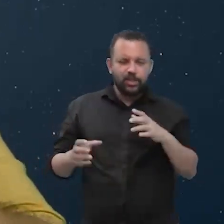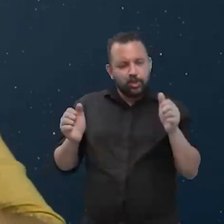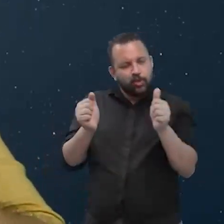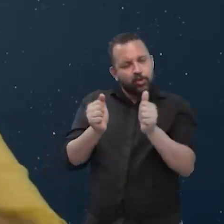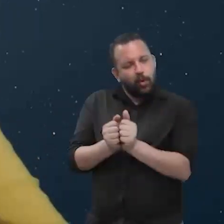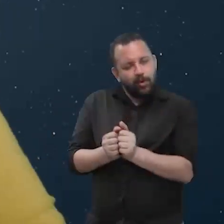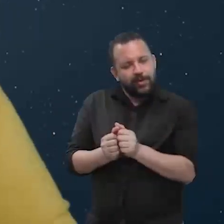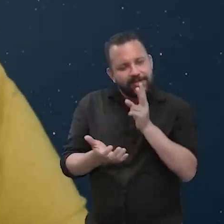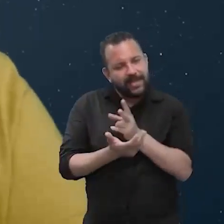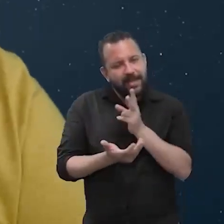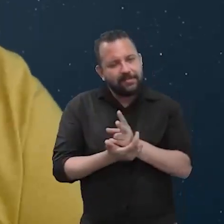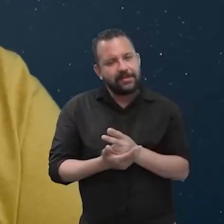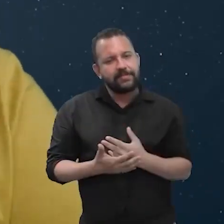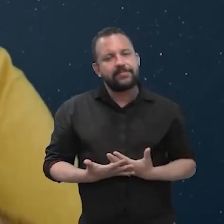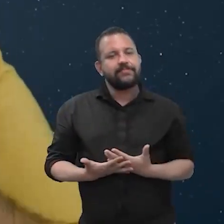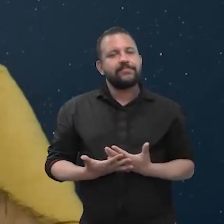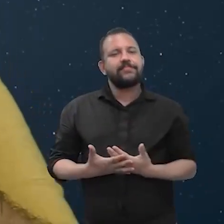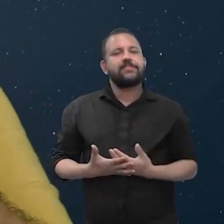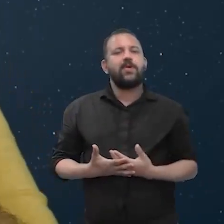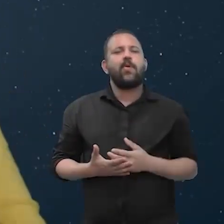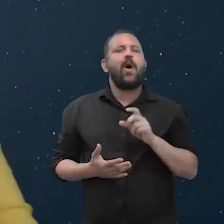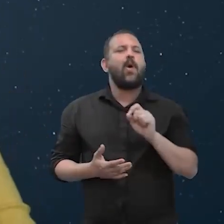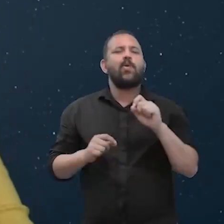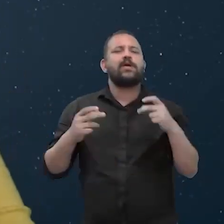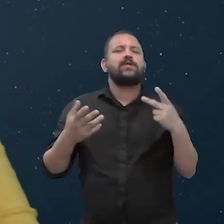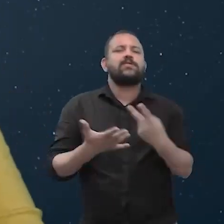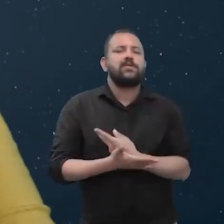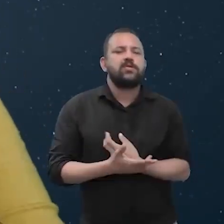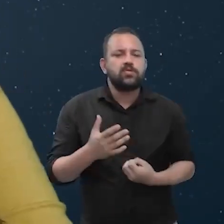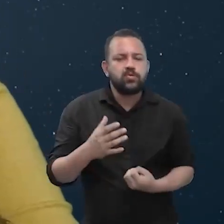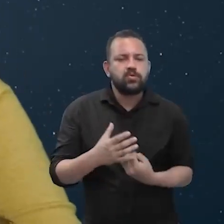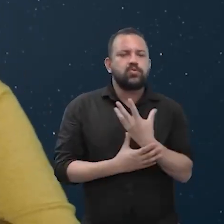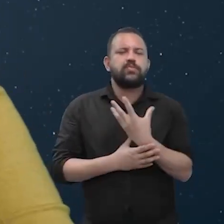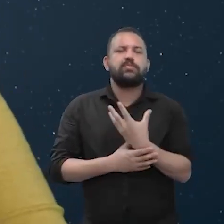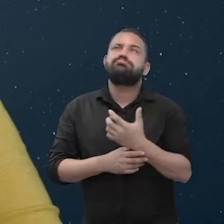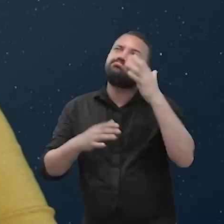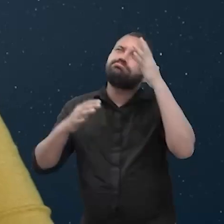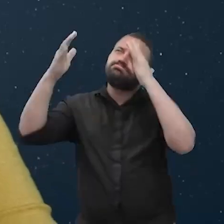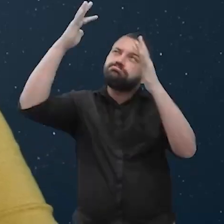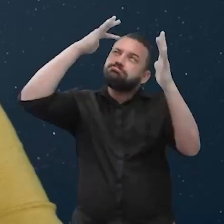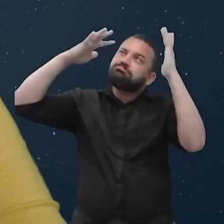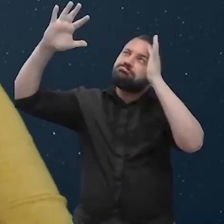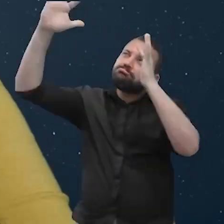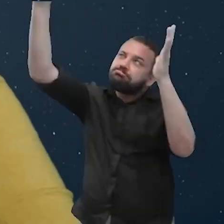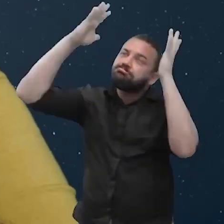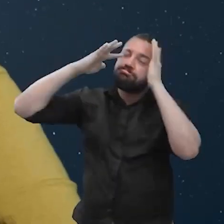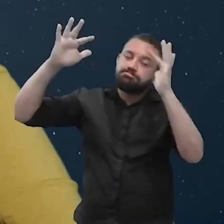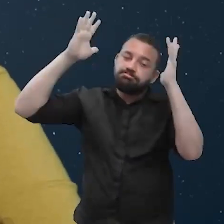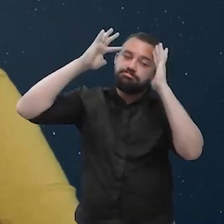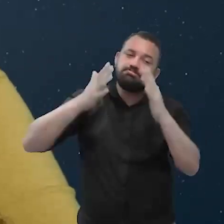normalmente juntas, né? O que é que acontece? Ela é subjetiva, muito subjetiva, é a mais subjetiva das funções.